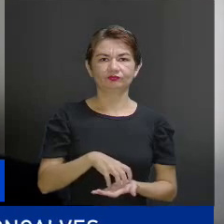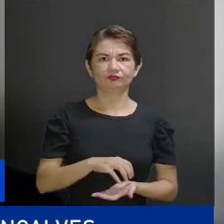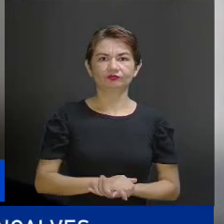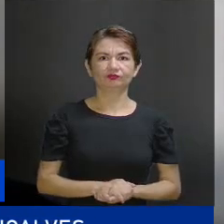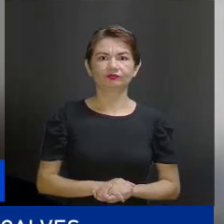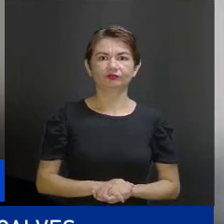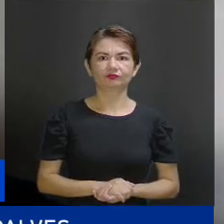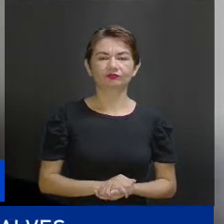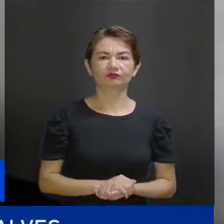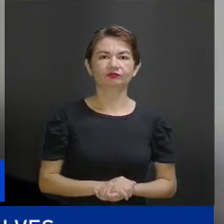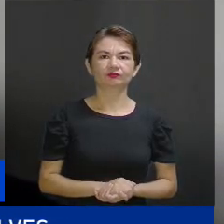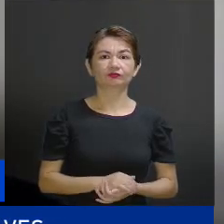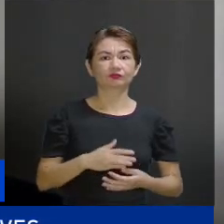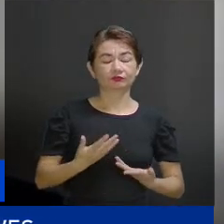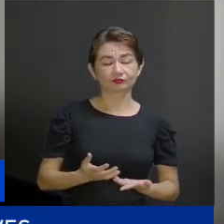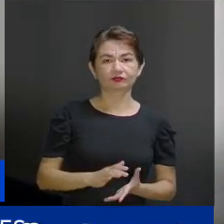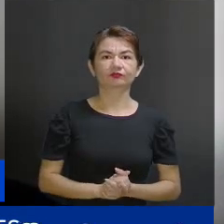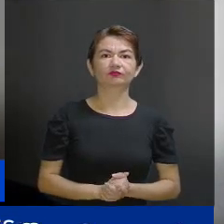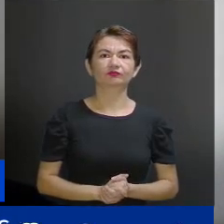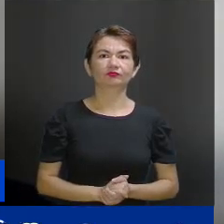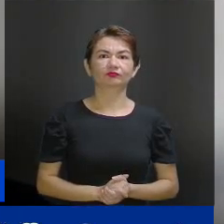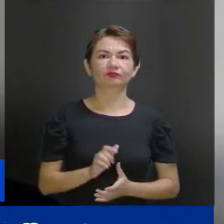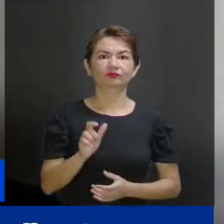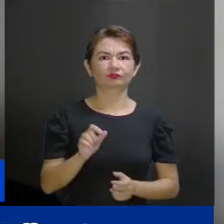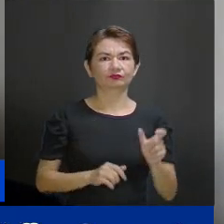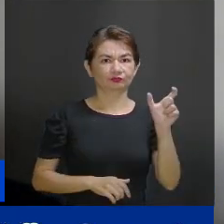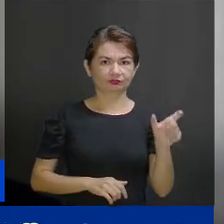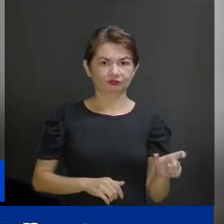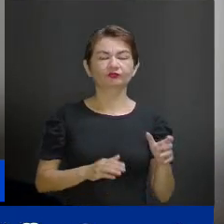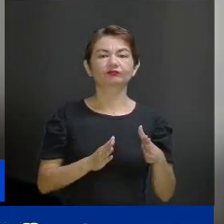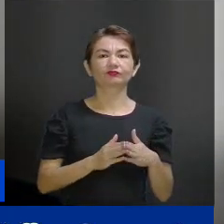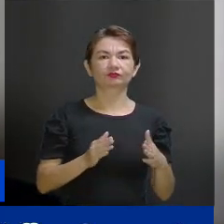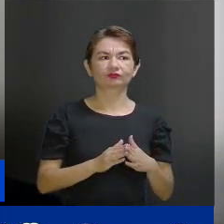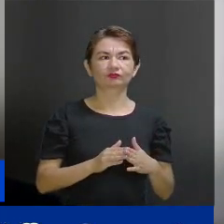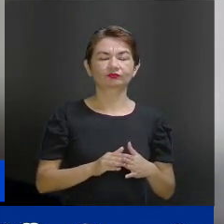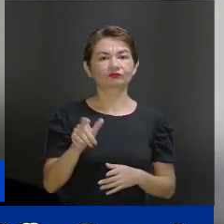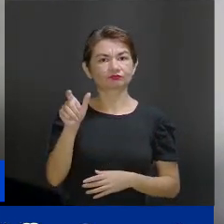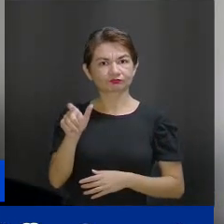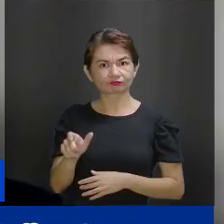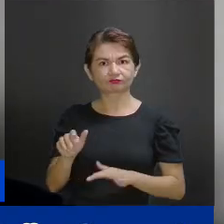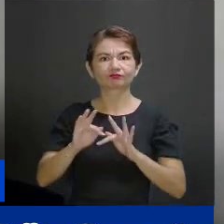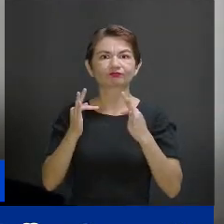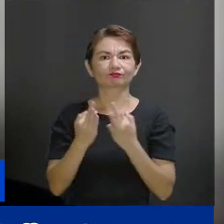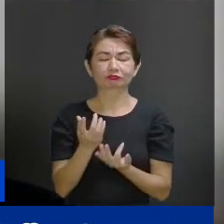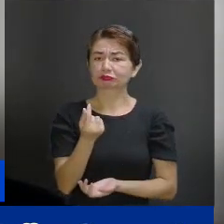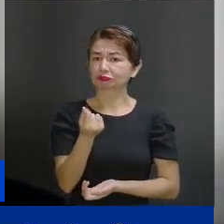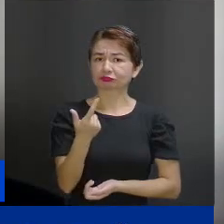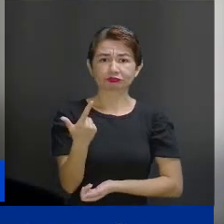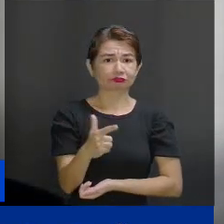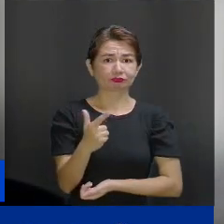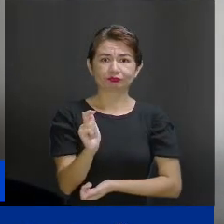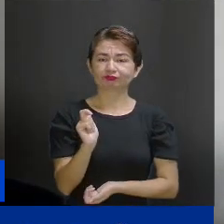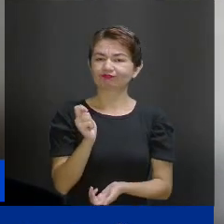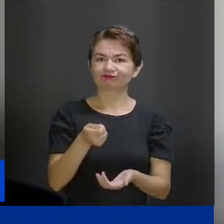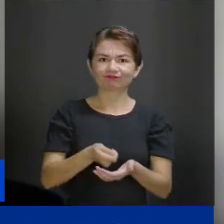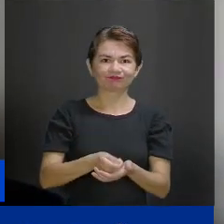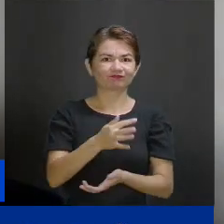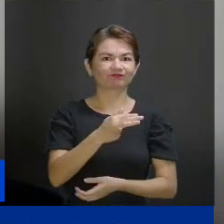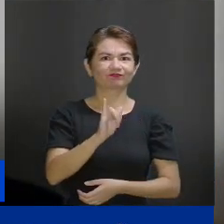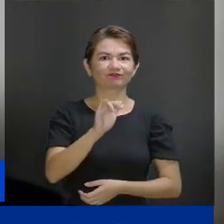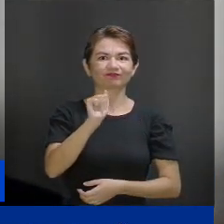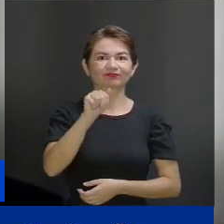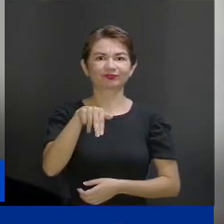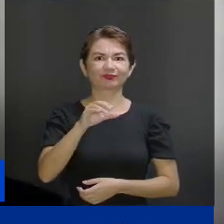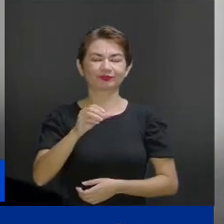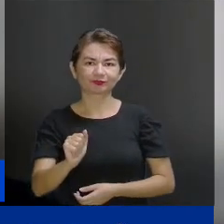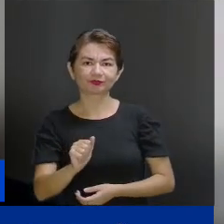das garantias. O impetrante alegou que o paciente e seus familiares não dispõem de condições financeiras para arcar com o pagamento da